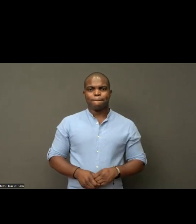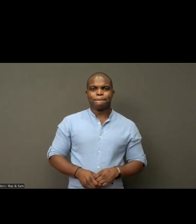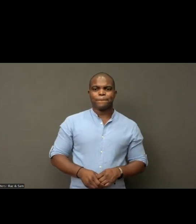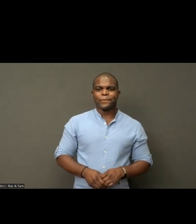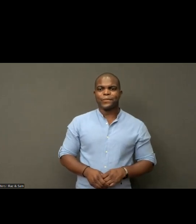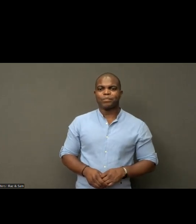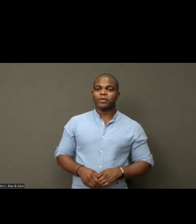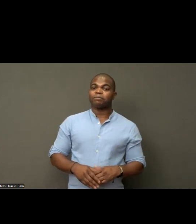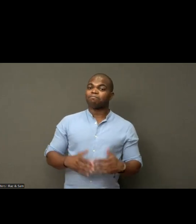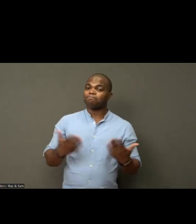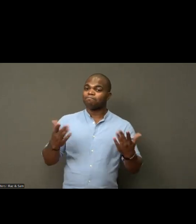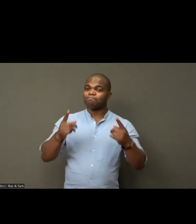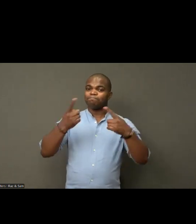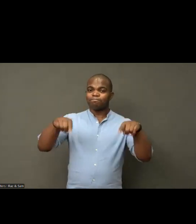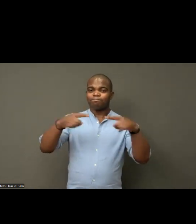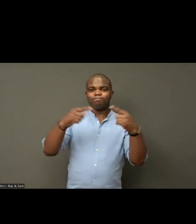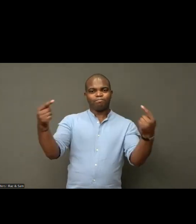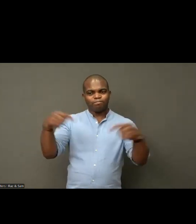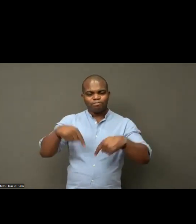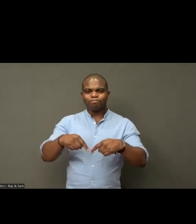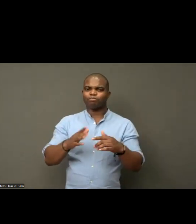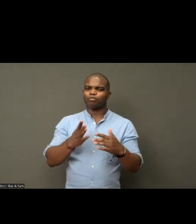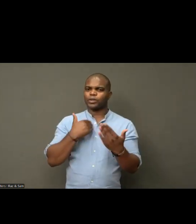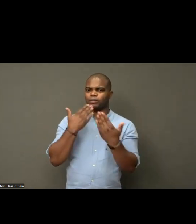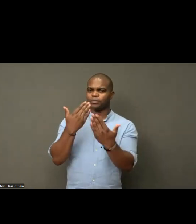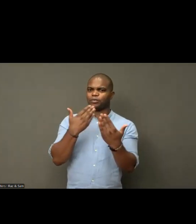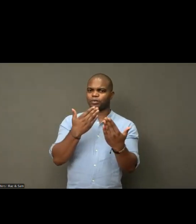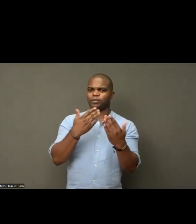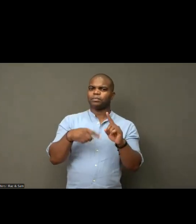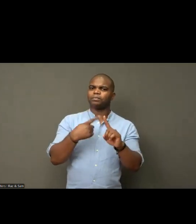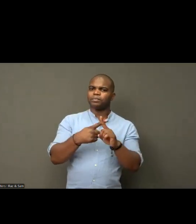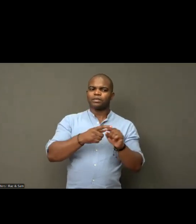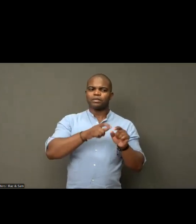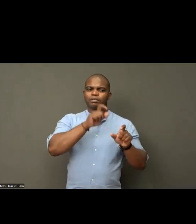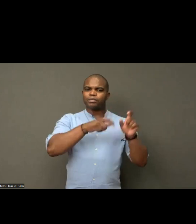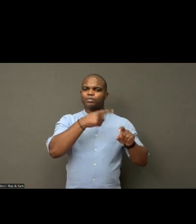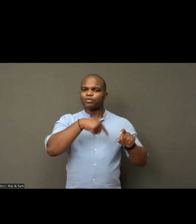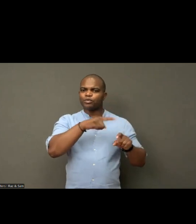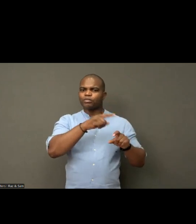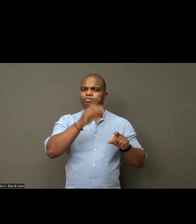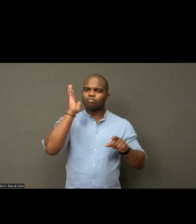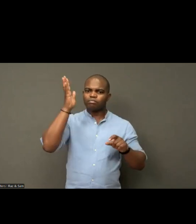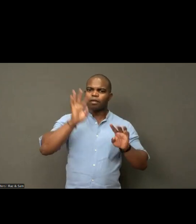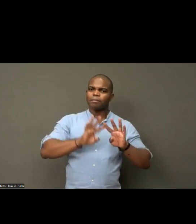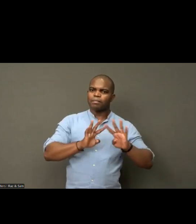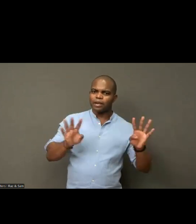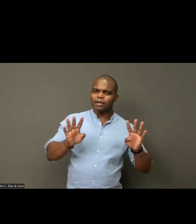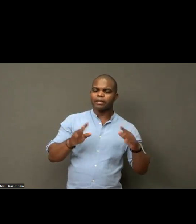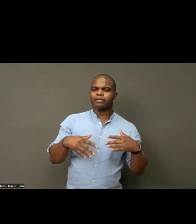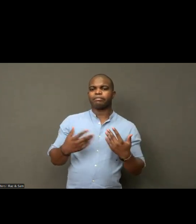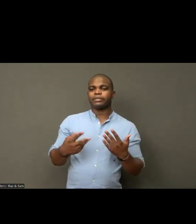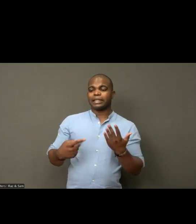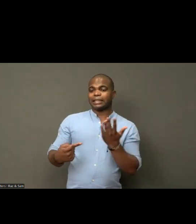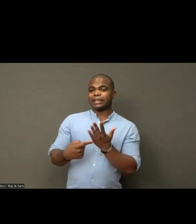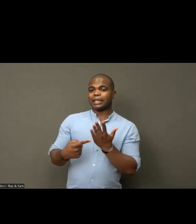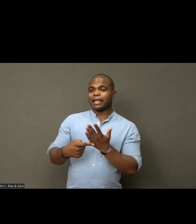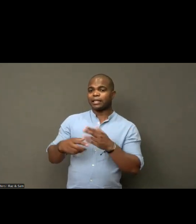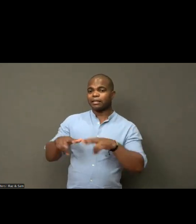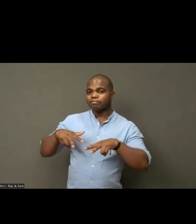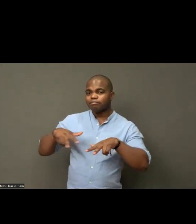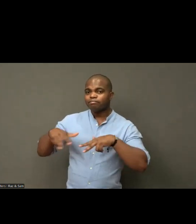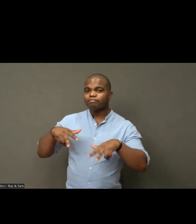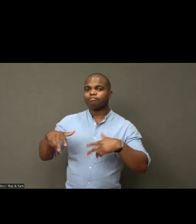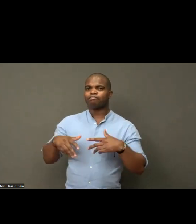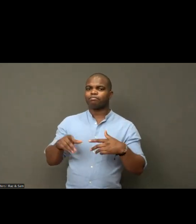quero salientar o apoio excepcional do grupo Co-Entity, que nos está ajudando desde Londres,